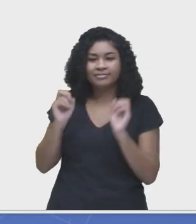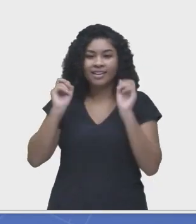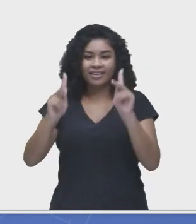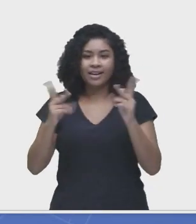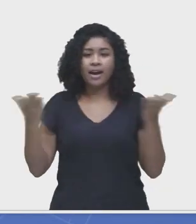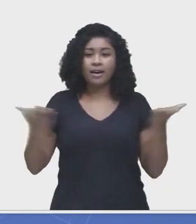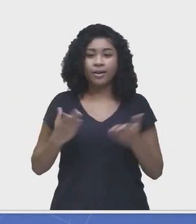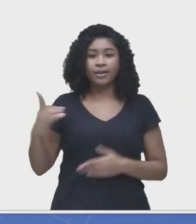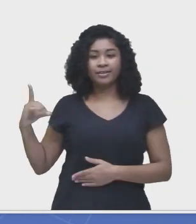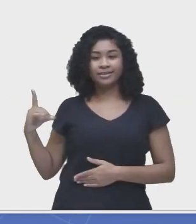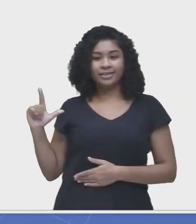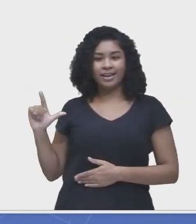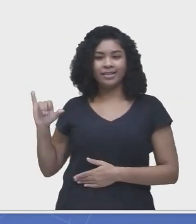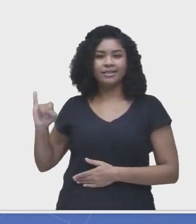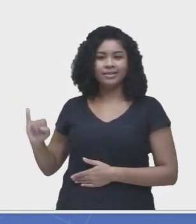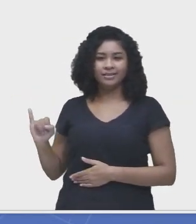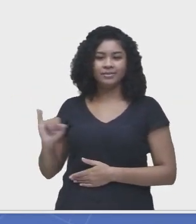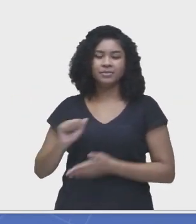nossa DLI.